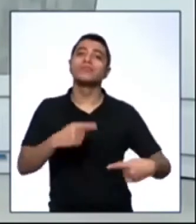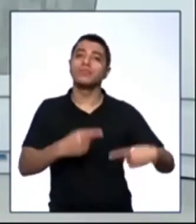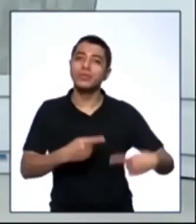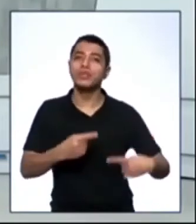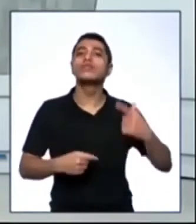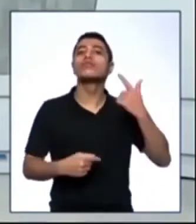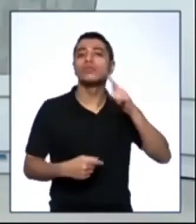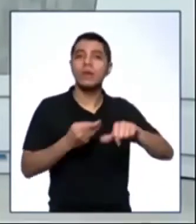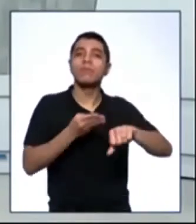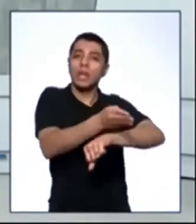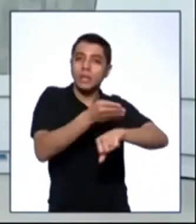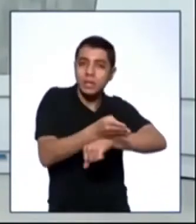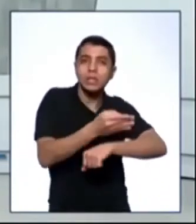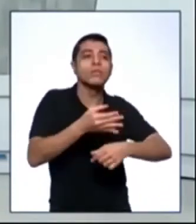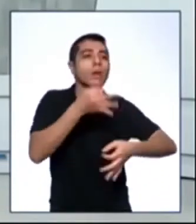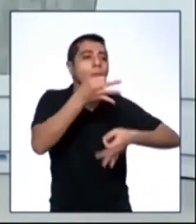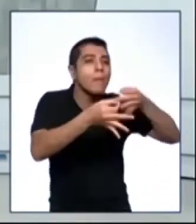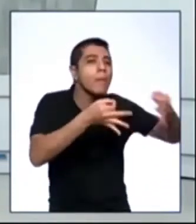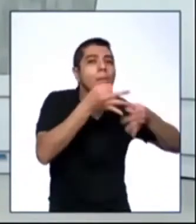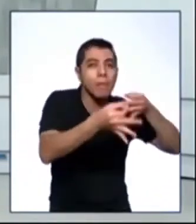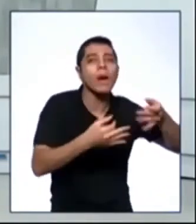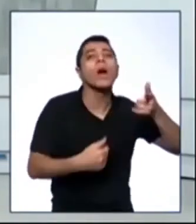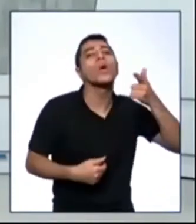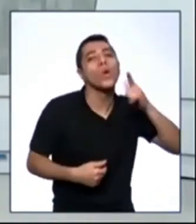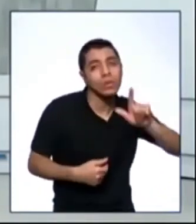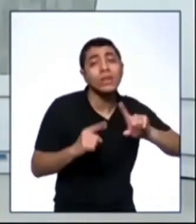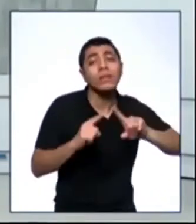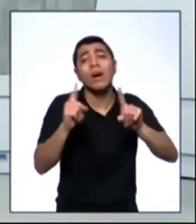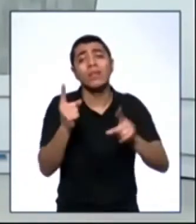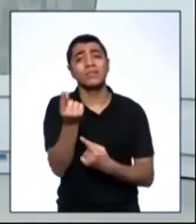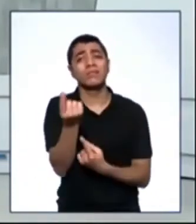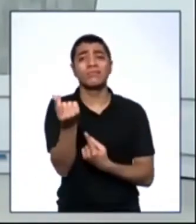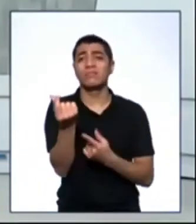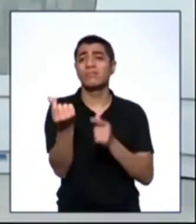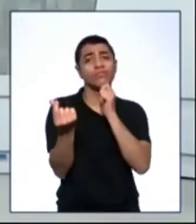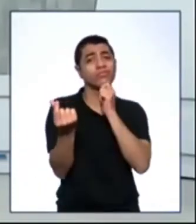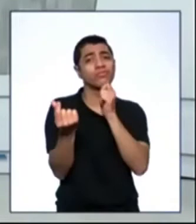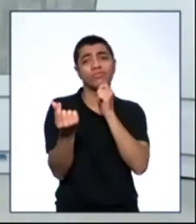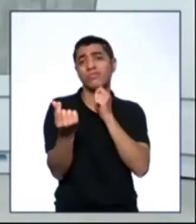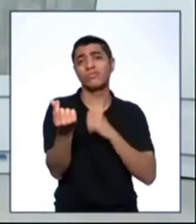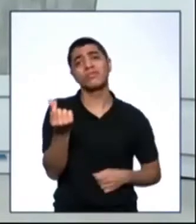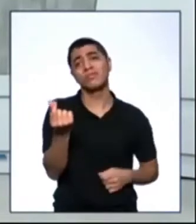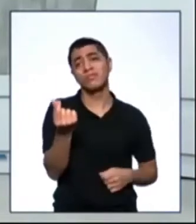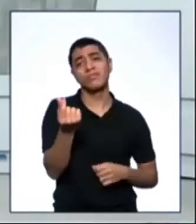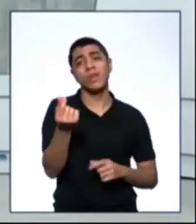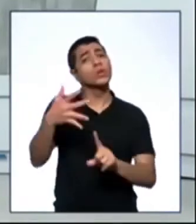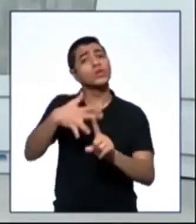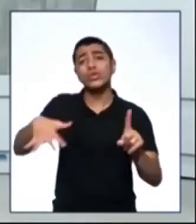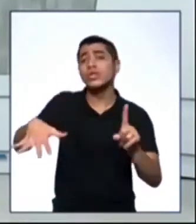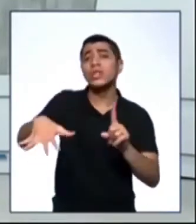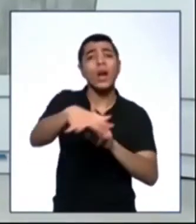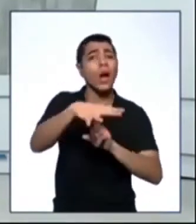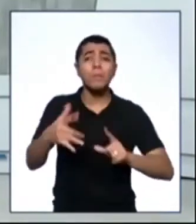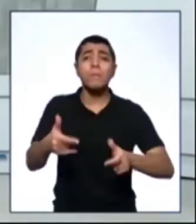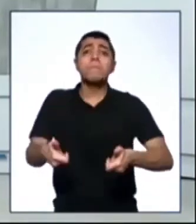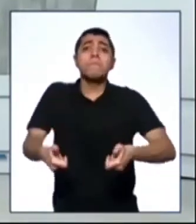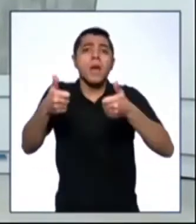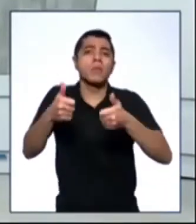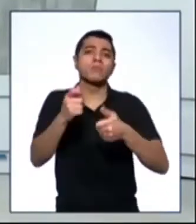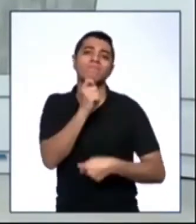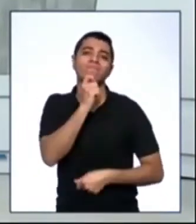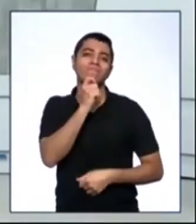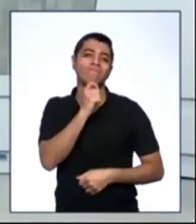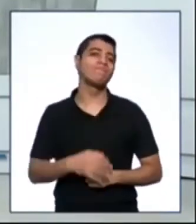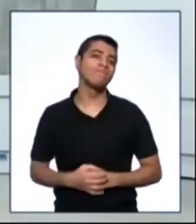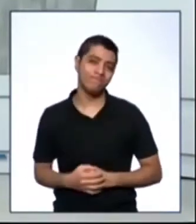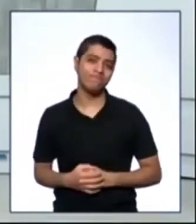direitos, sem participação, ela conseguiu. Só que ela ainda é uma plebe miserável. No sentido social, a situação não melhorou. Foi aí que no